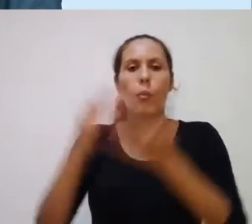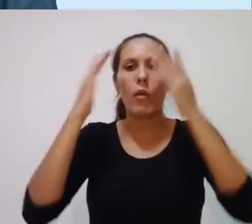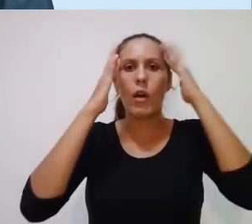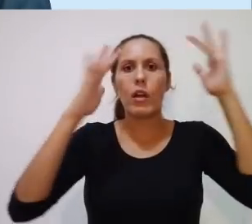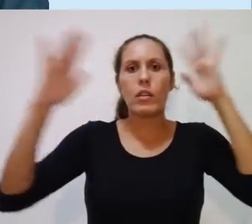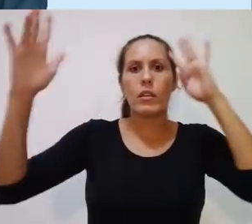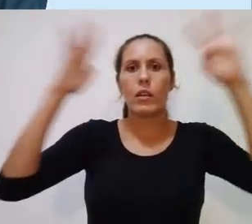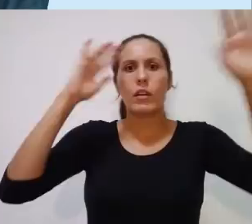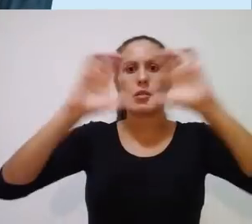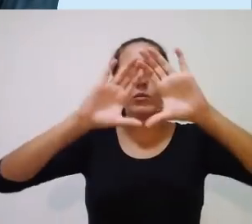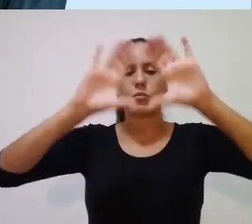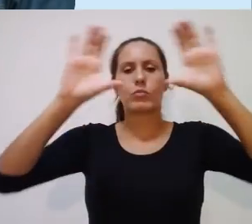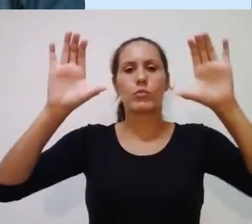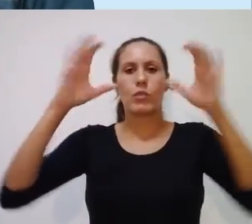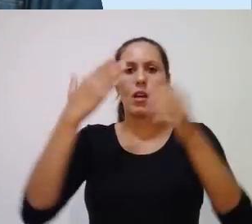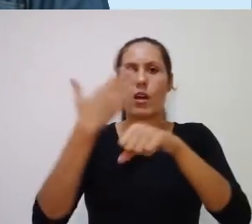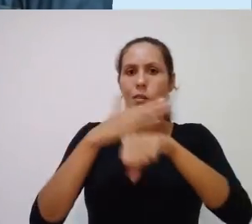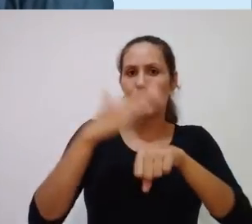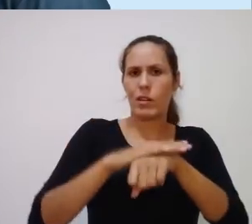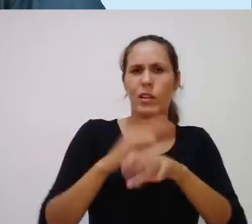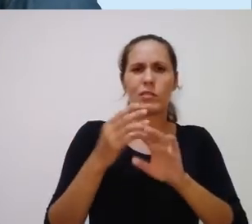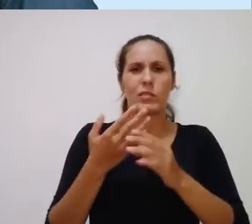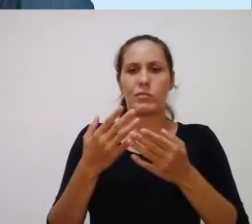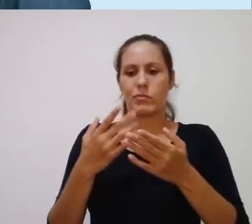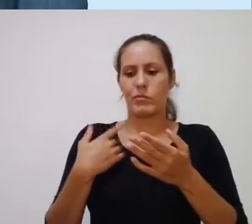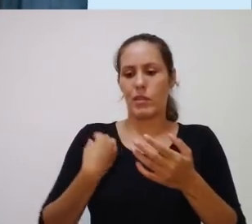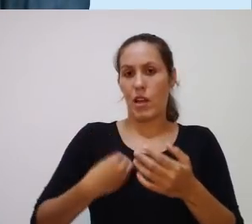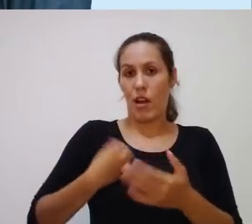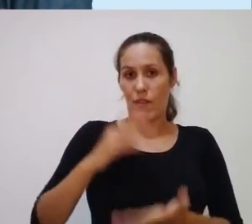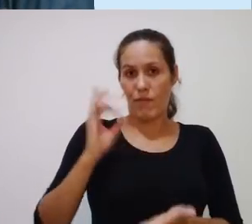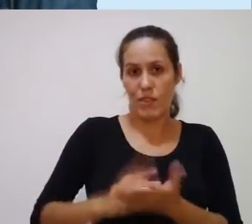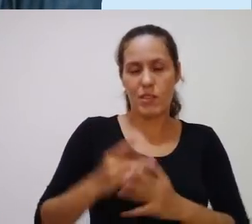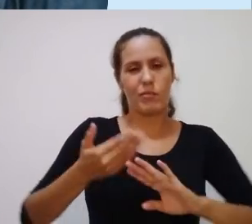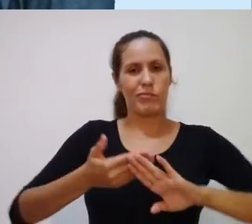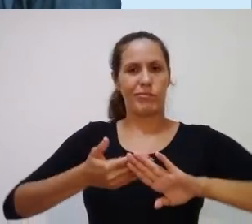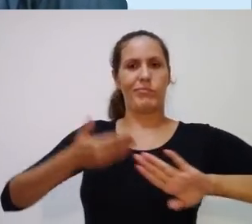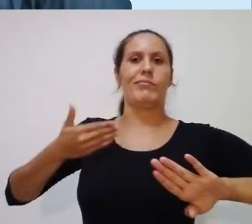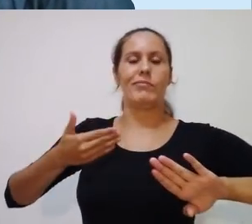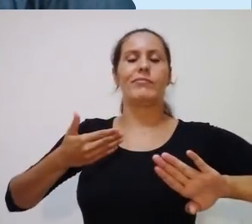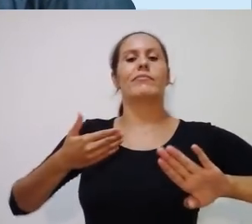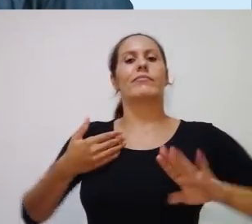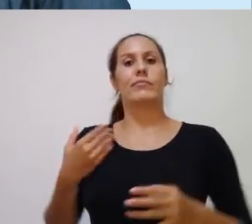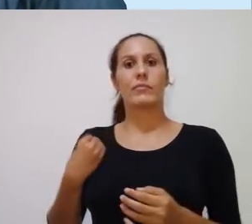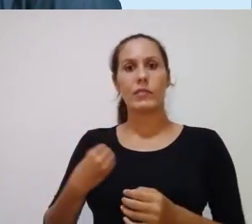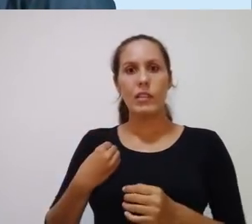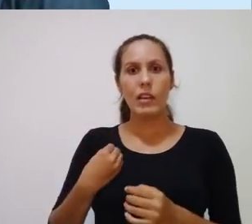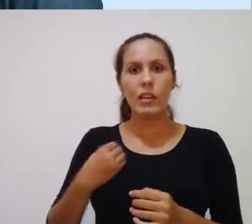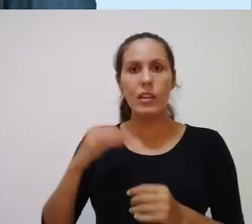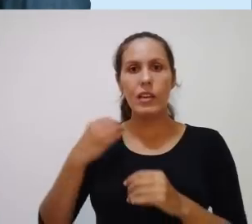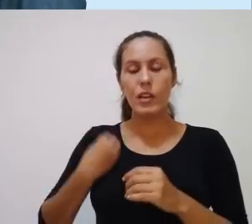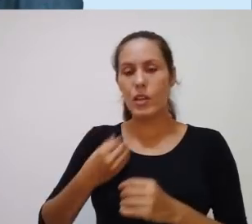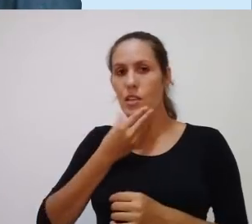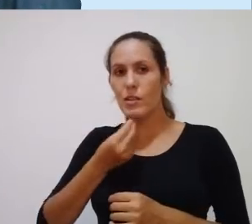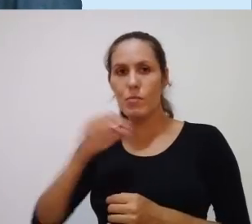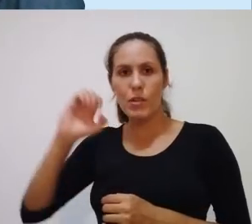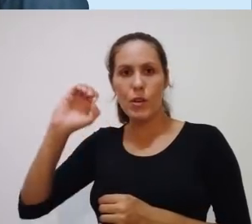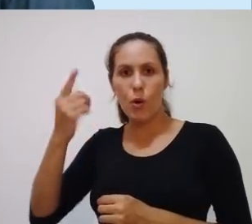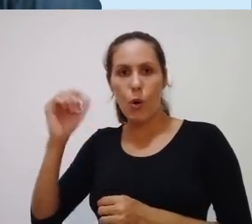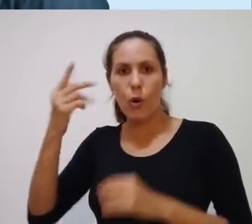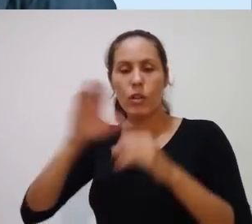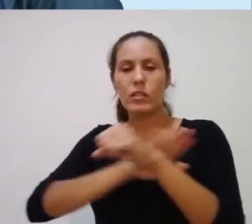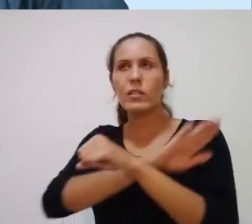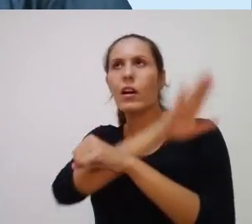tão distante da nossa realidade. De repente, esse menino de Olinda, ele ganha o mundo e ele chega à Agência Espacial